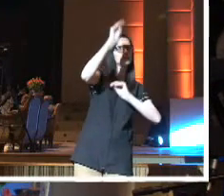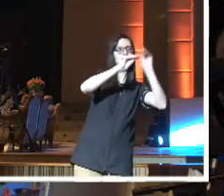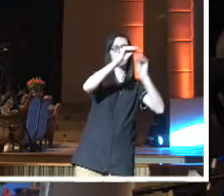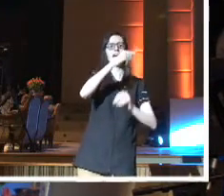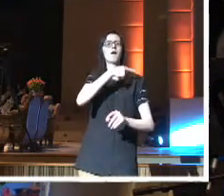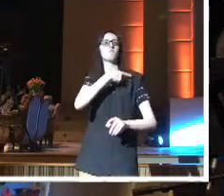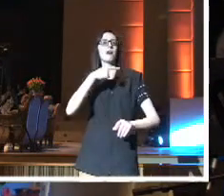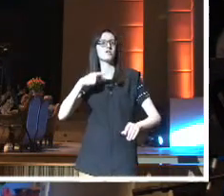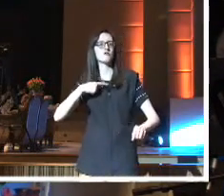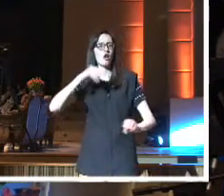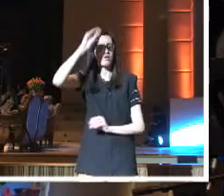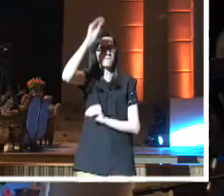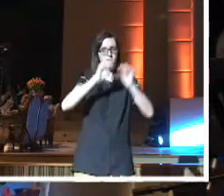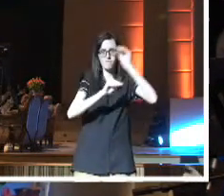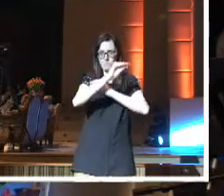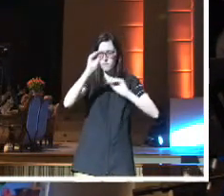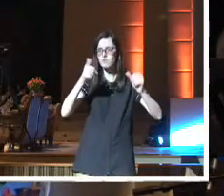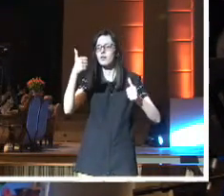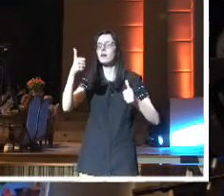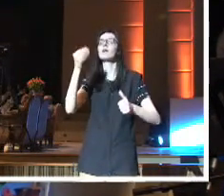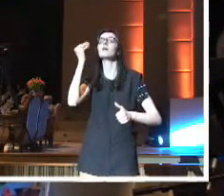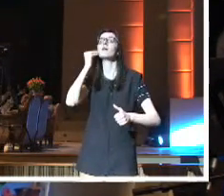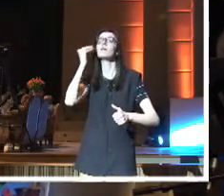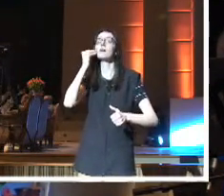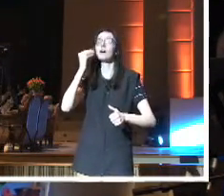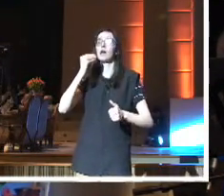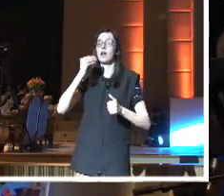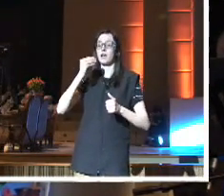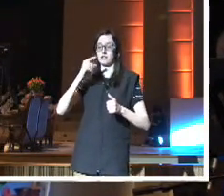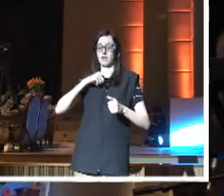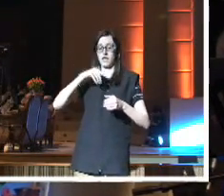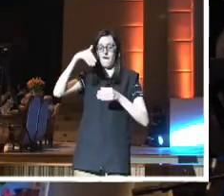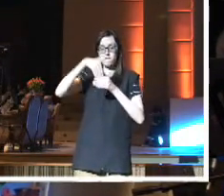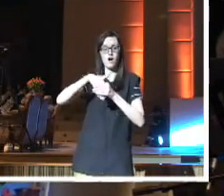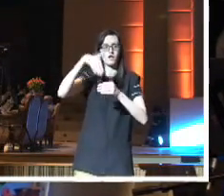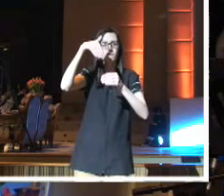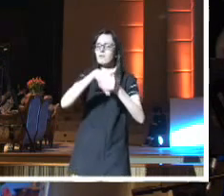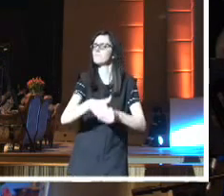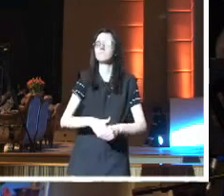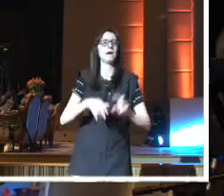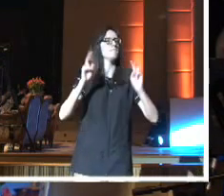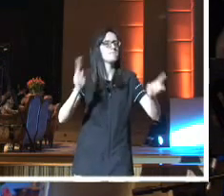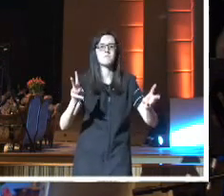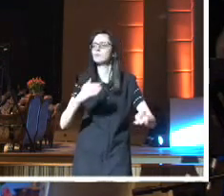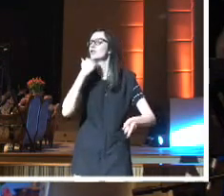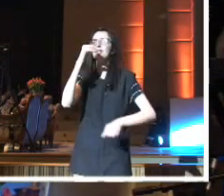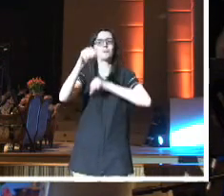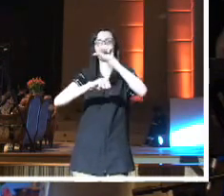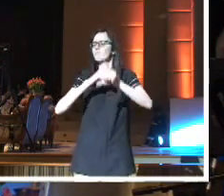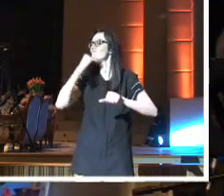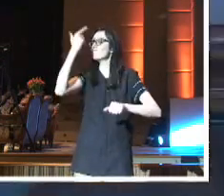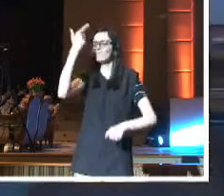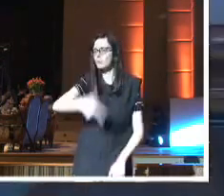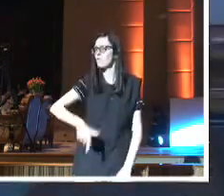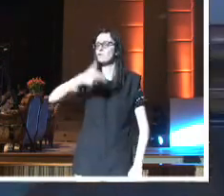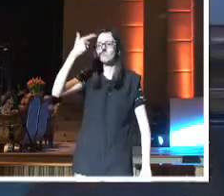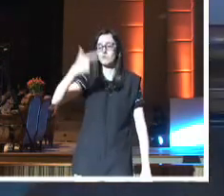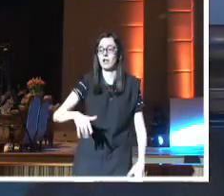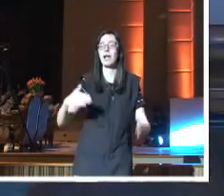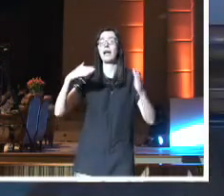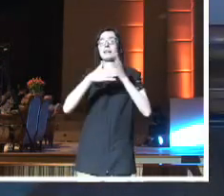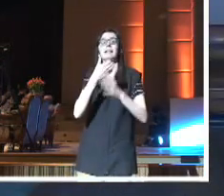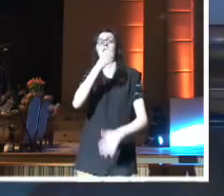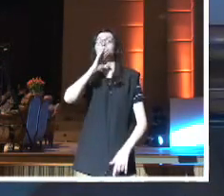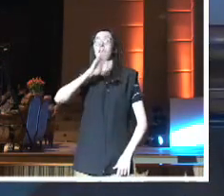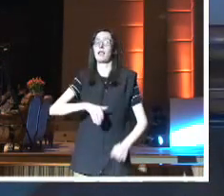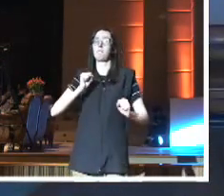nada, absolutamente nada, nos 2 dias anteriores de votação. E o último dia de votação, só até as 6 horas da